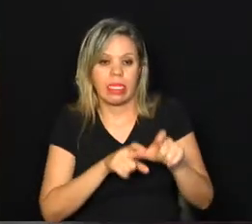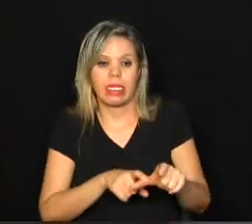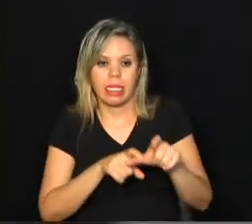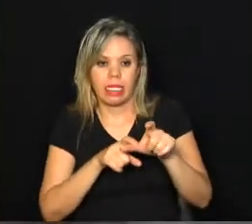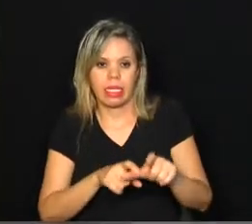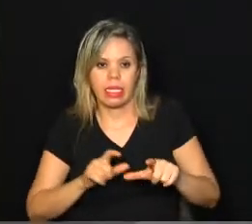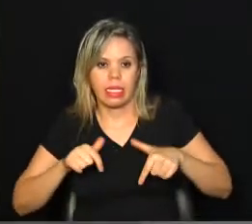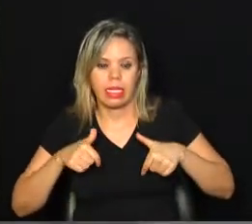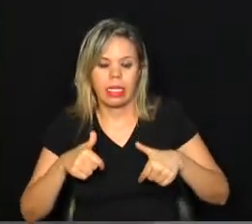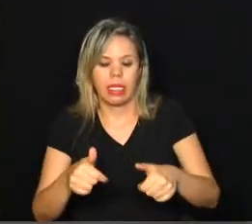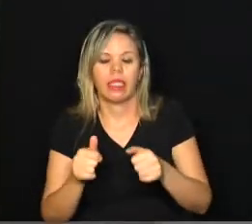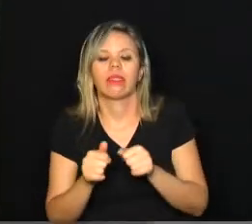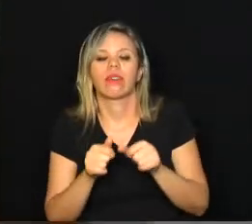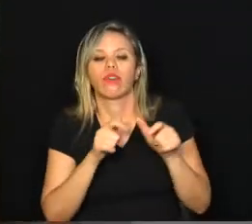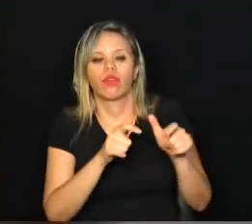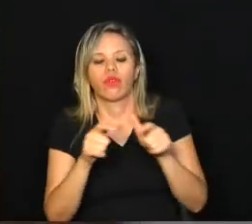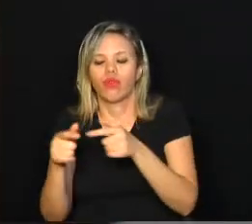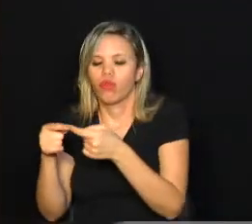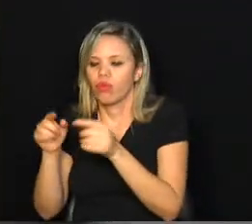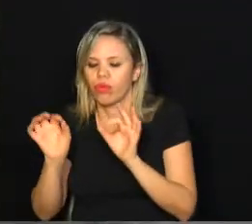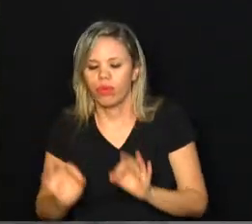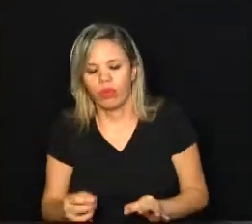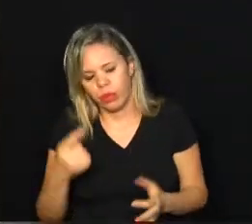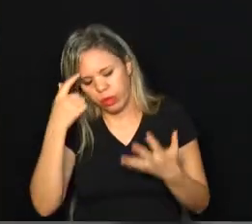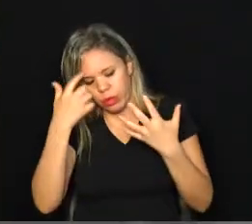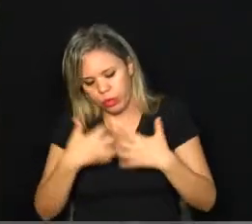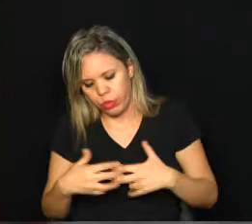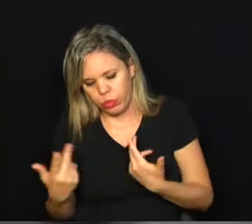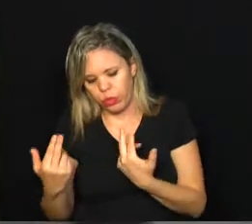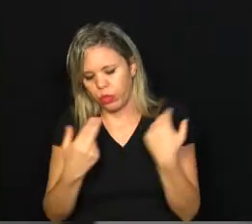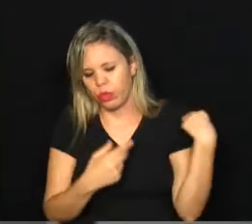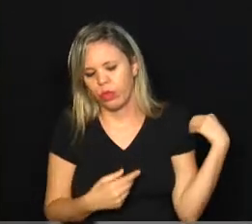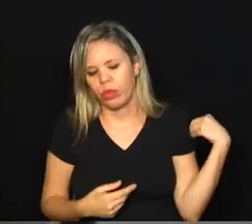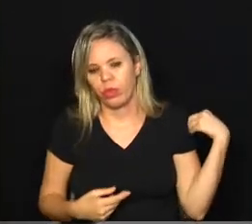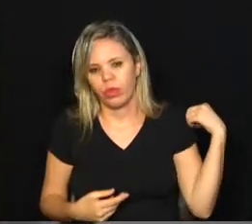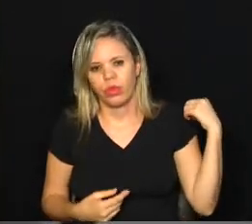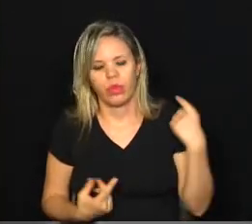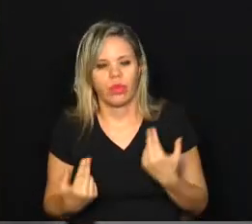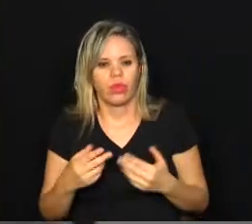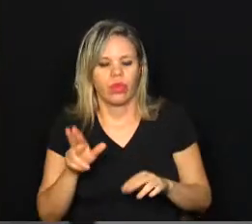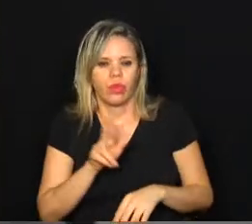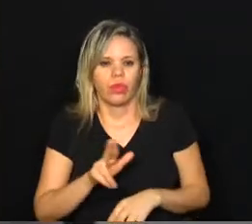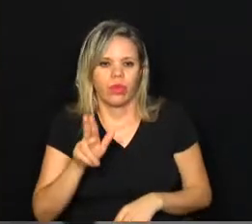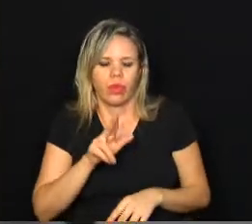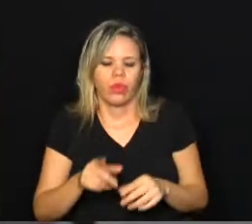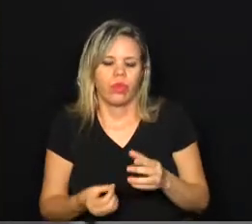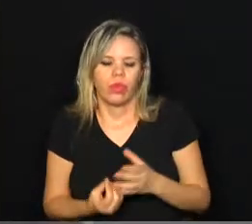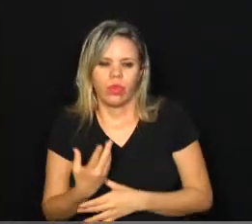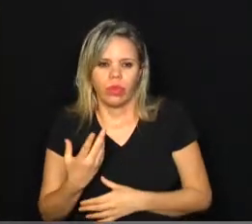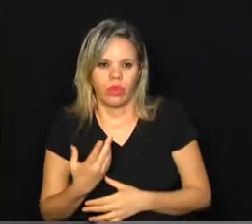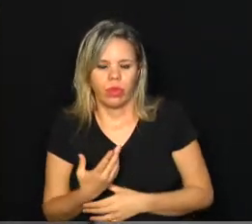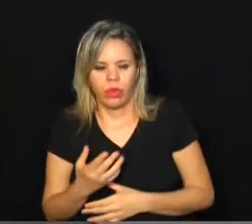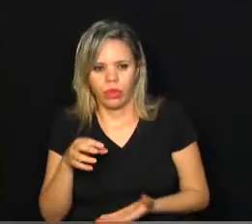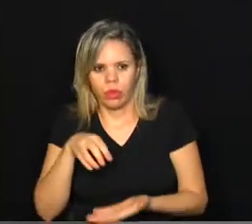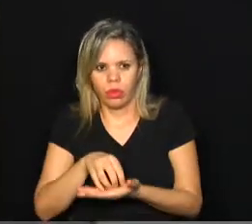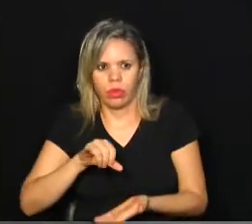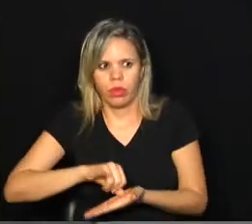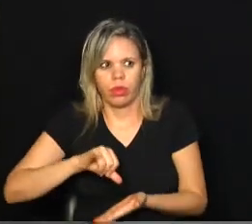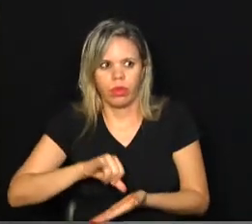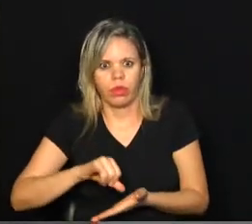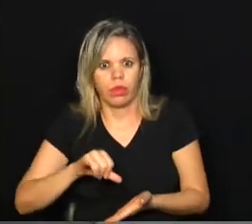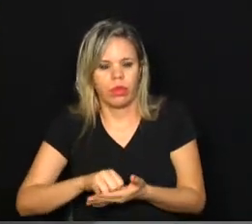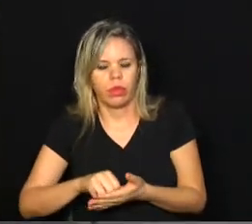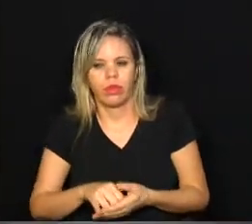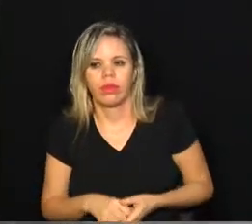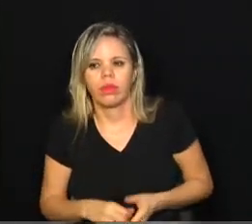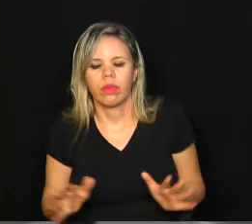atuar nos lugares corretos. Então, pensando da mesma forma, assim como a universidade acaba sendo um centro atrator